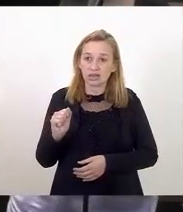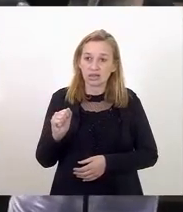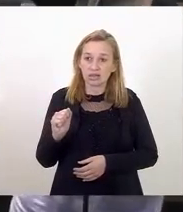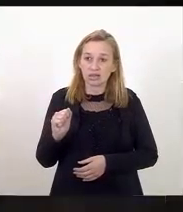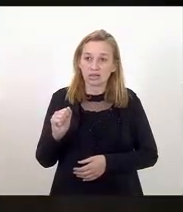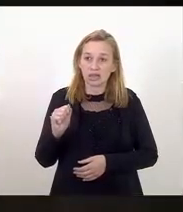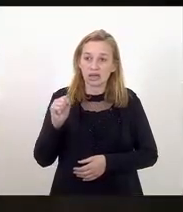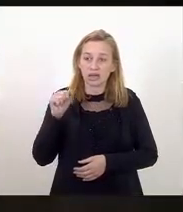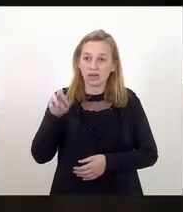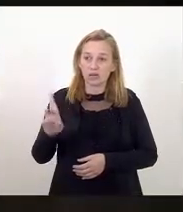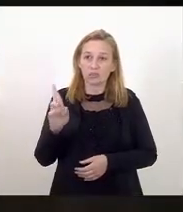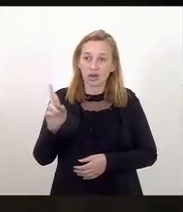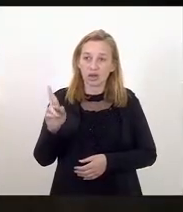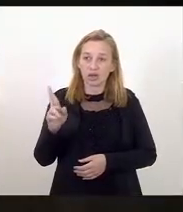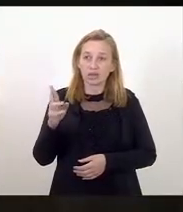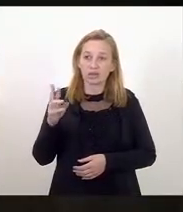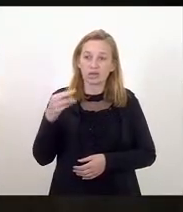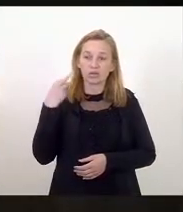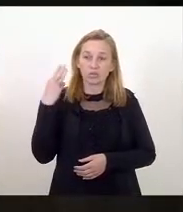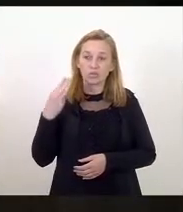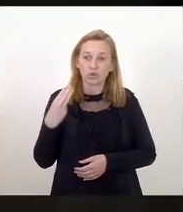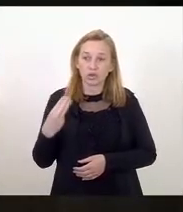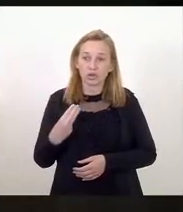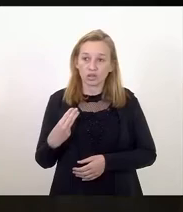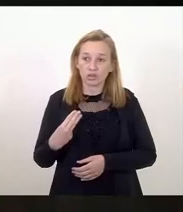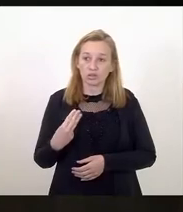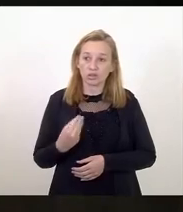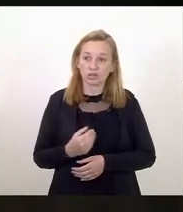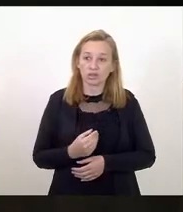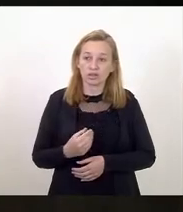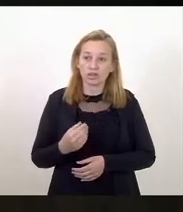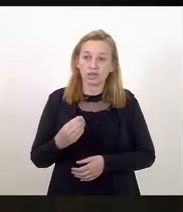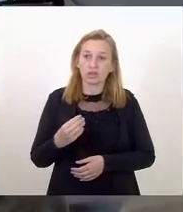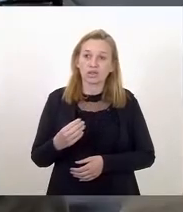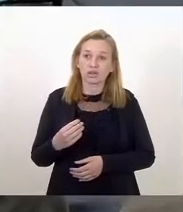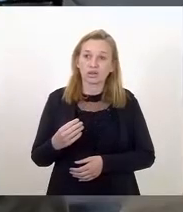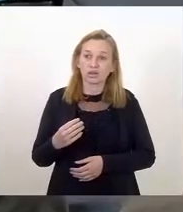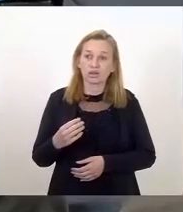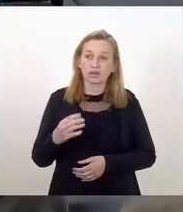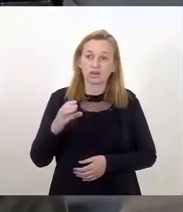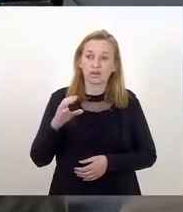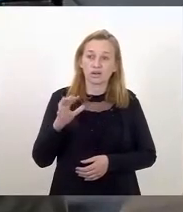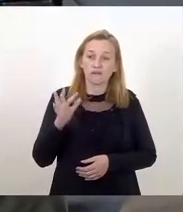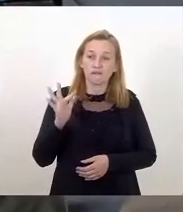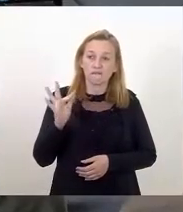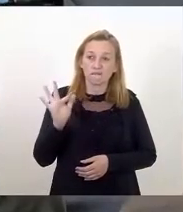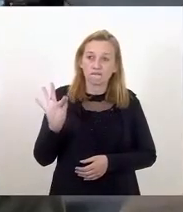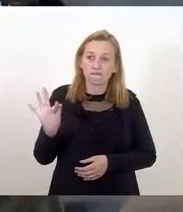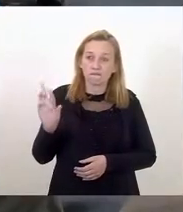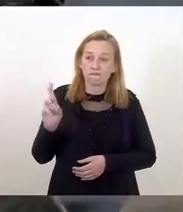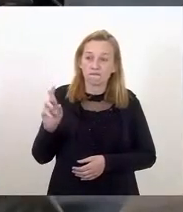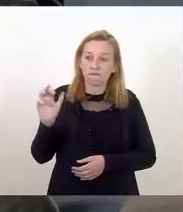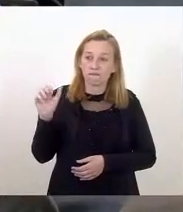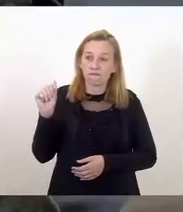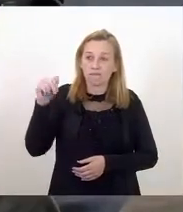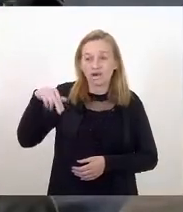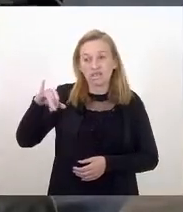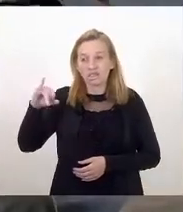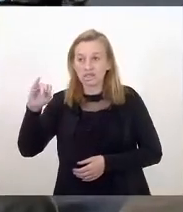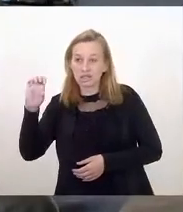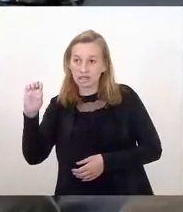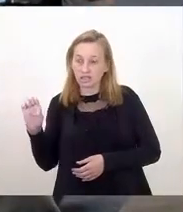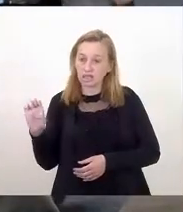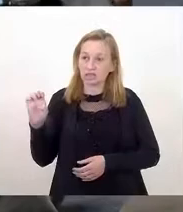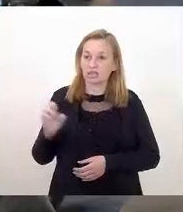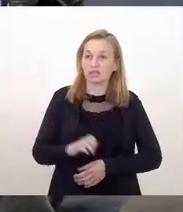Eliomar, Mônica, Franciane também, senhor presidente. Porque deputado Sérgio Fernandes, deputado